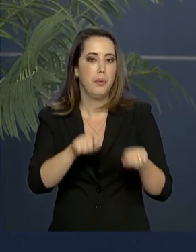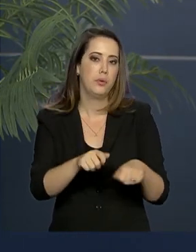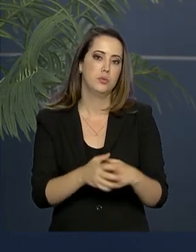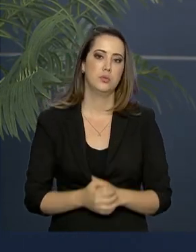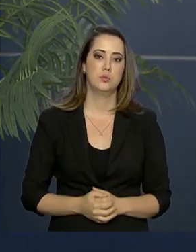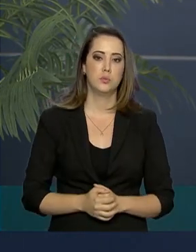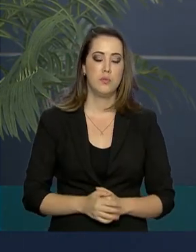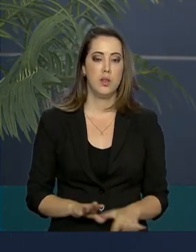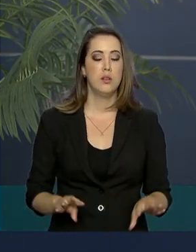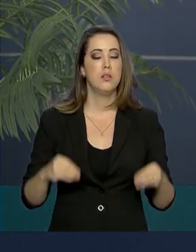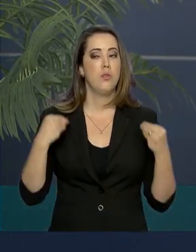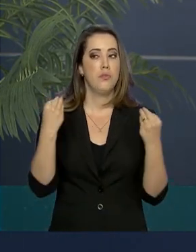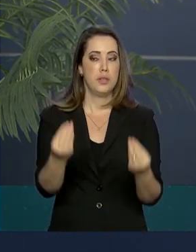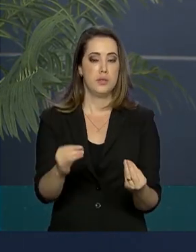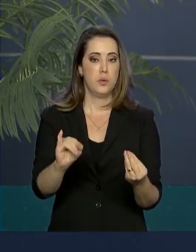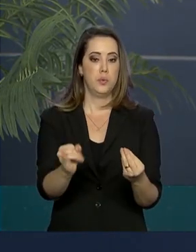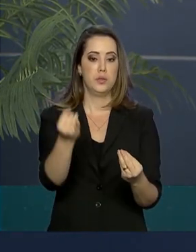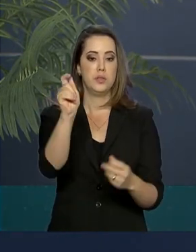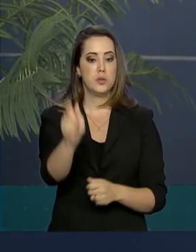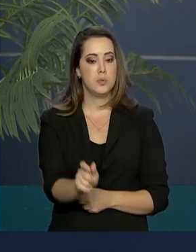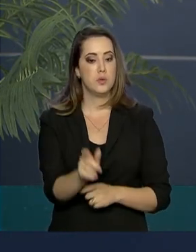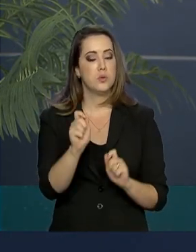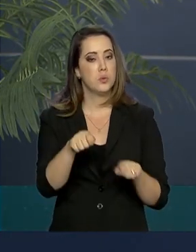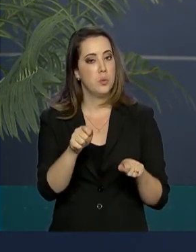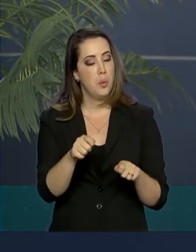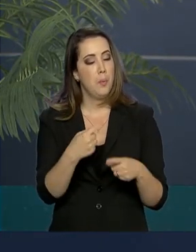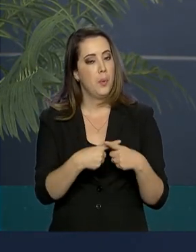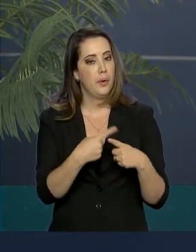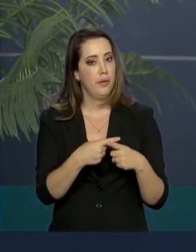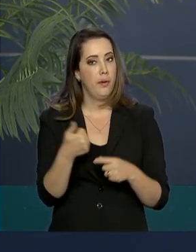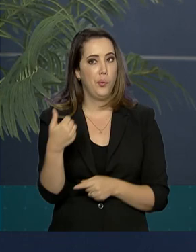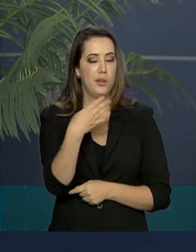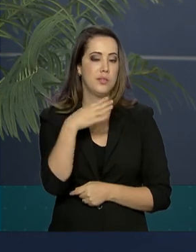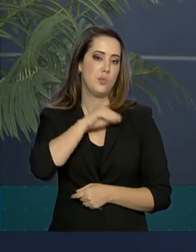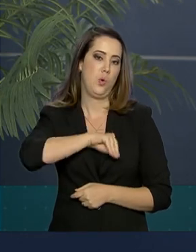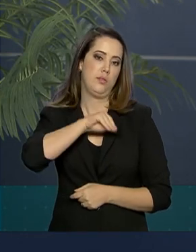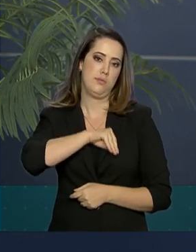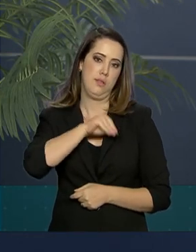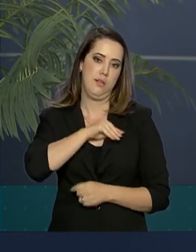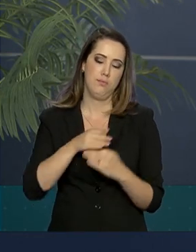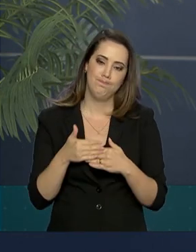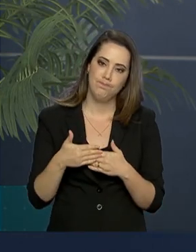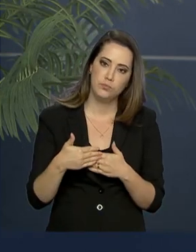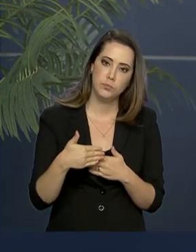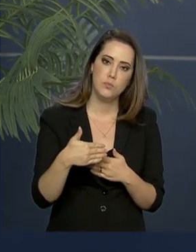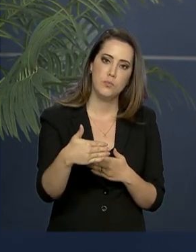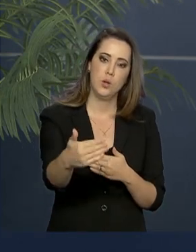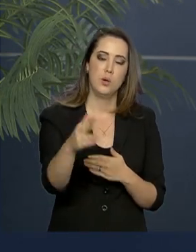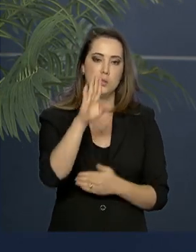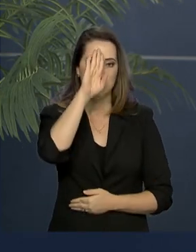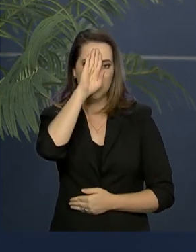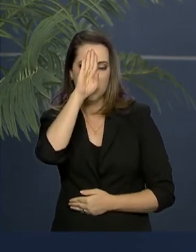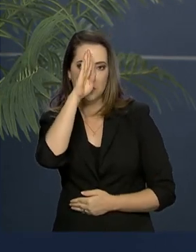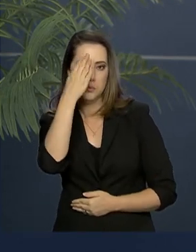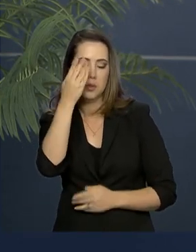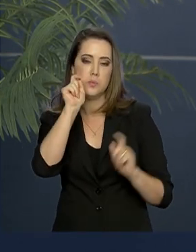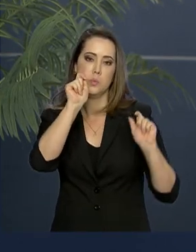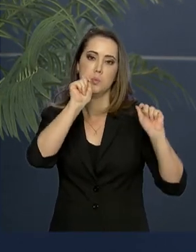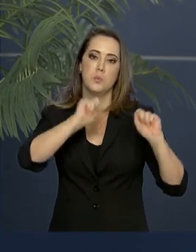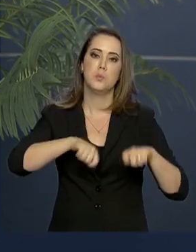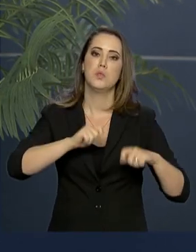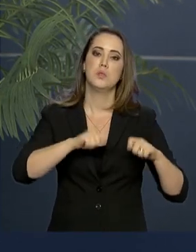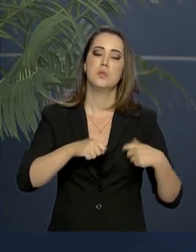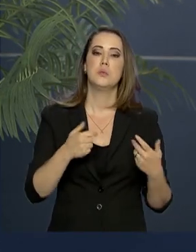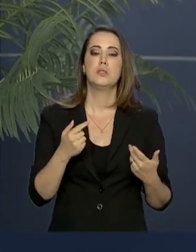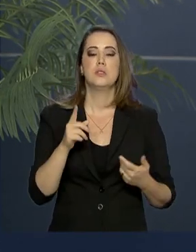oportunidade às pessoas porque, de novo, é um décimo quarto salário, mantendo as principais características